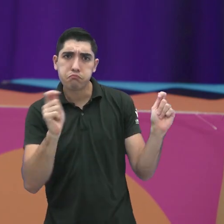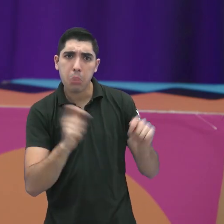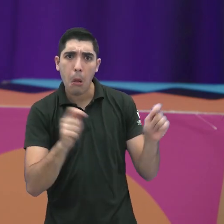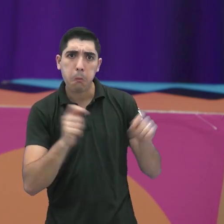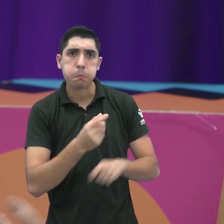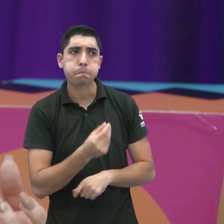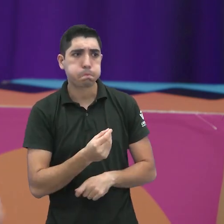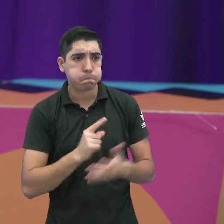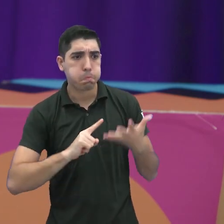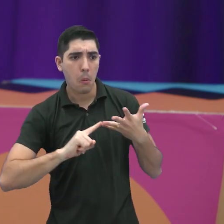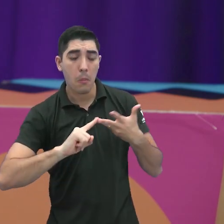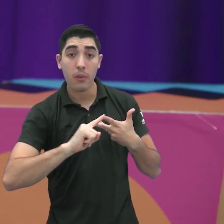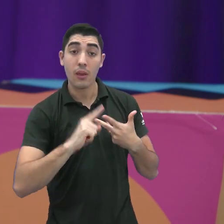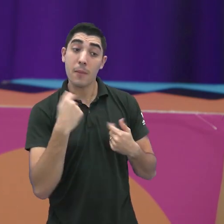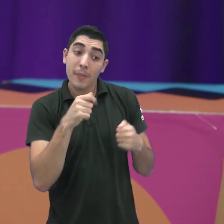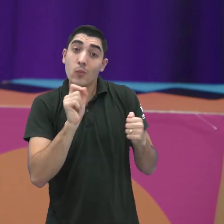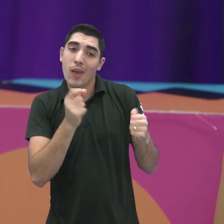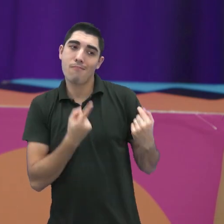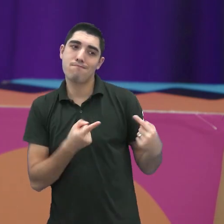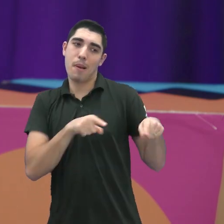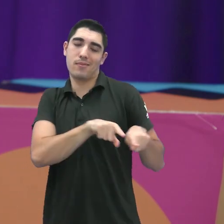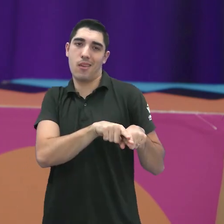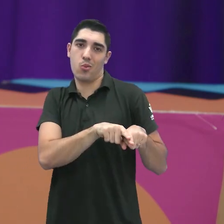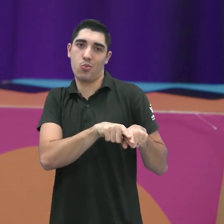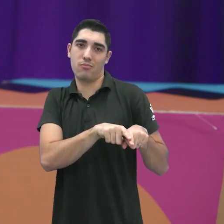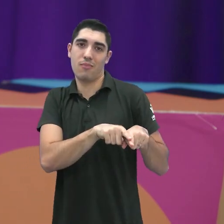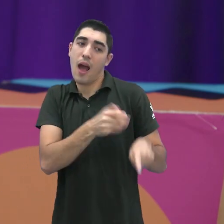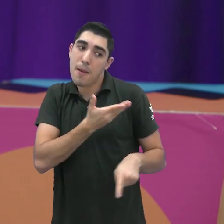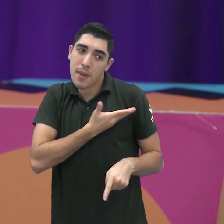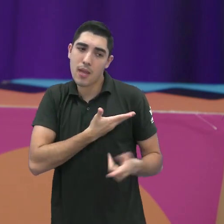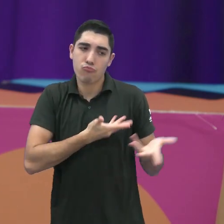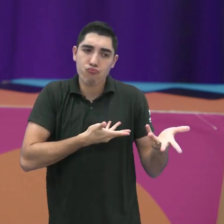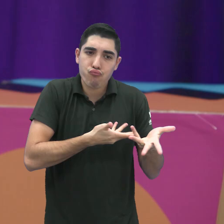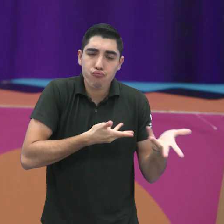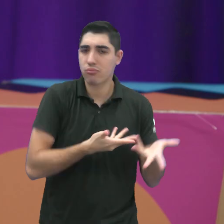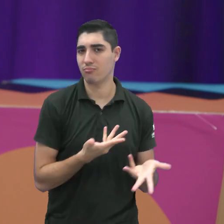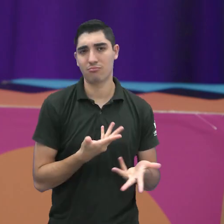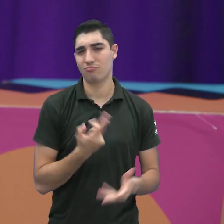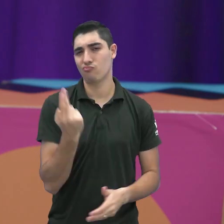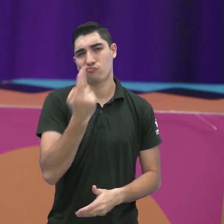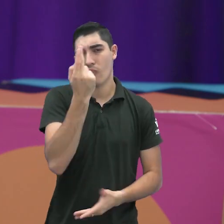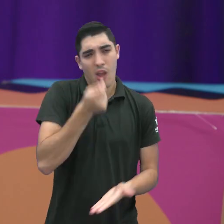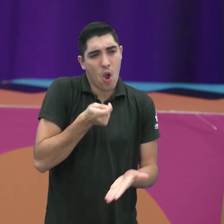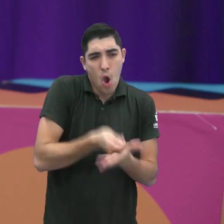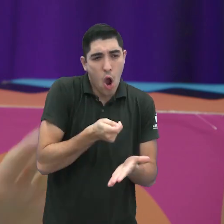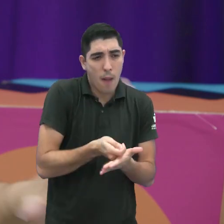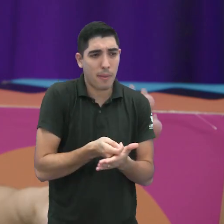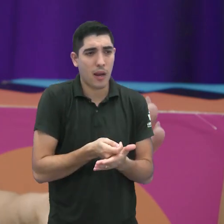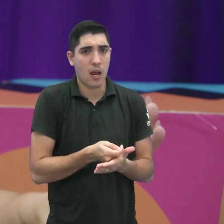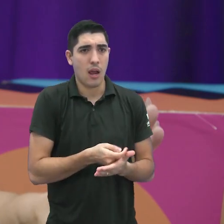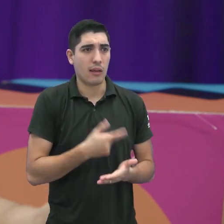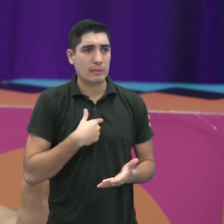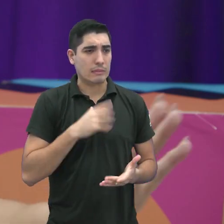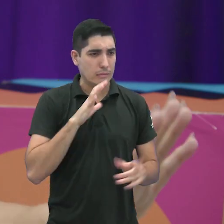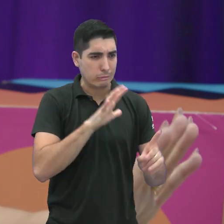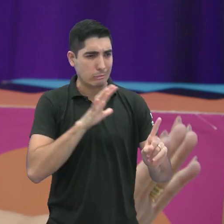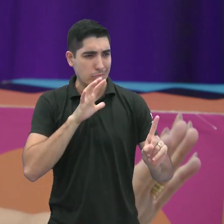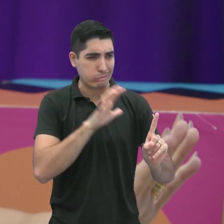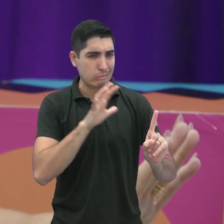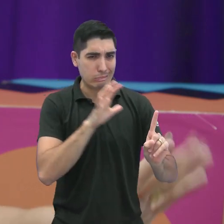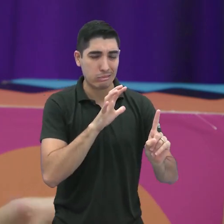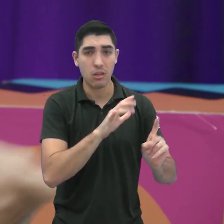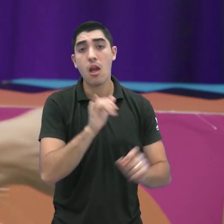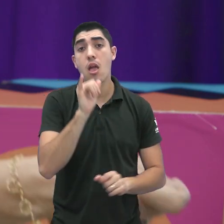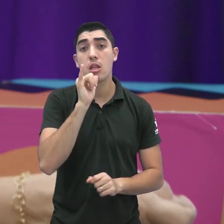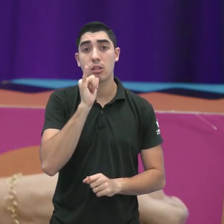né? Então, acho que é ser parceiro. Legal. Porque não funciona a questão da pressão. Pode funcionar assim. Eu vou fazer a